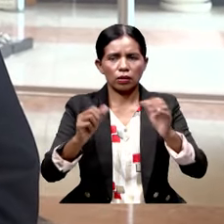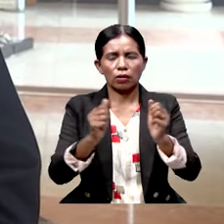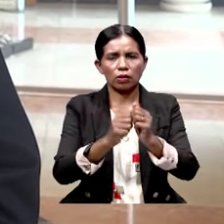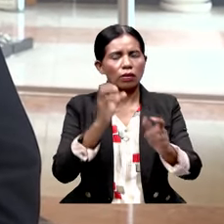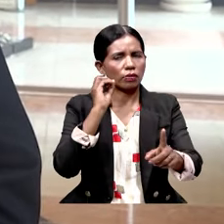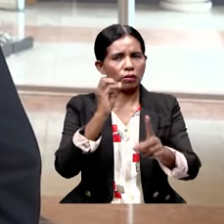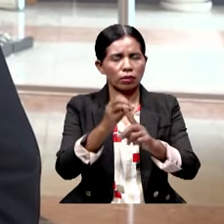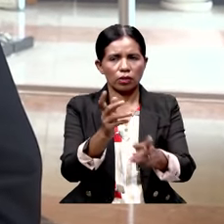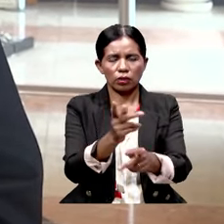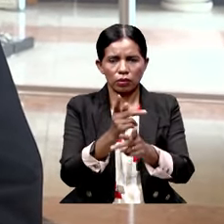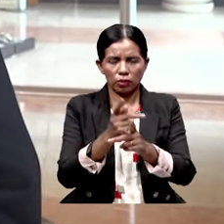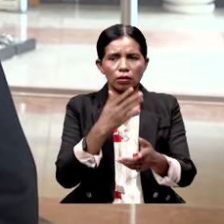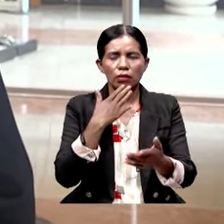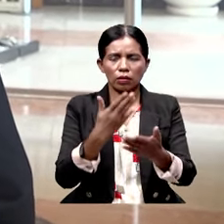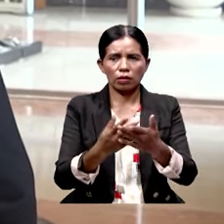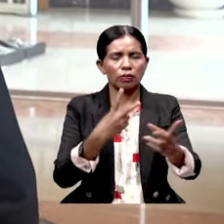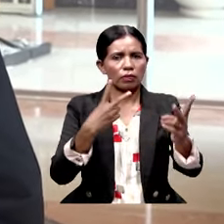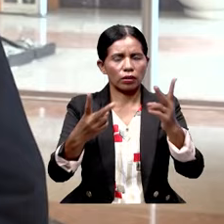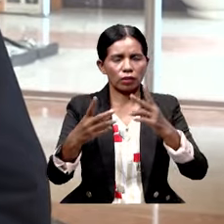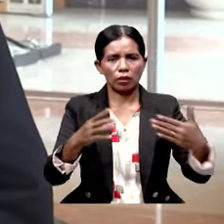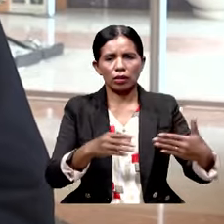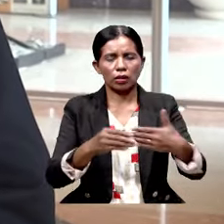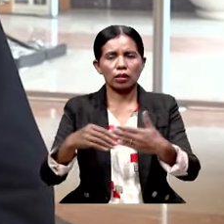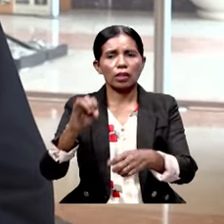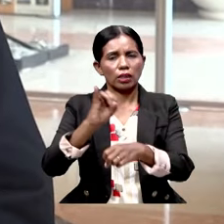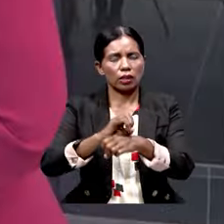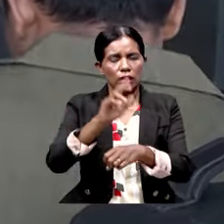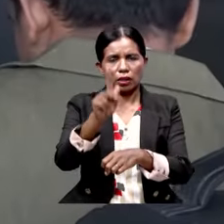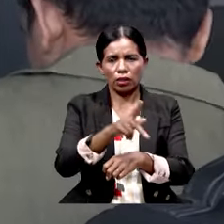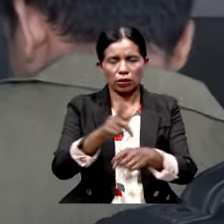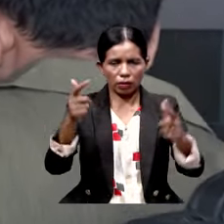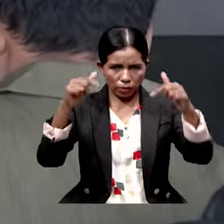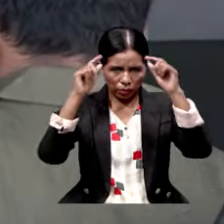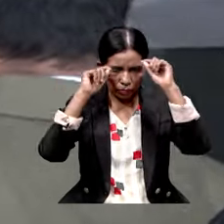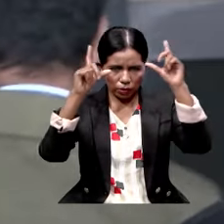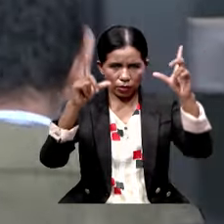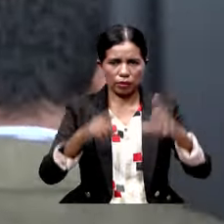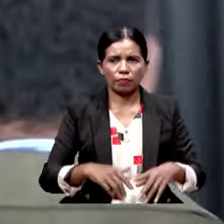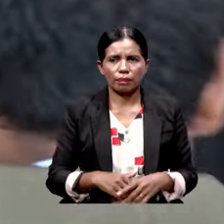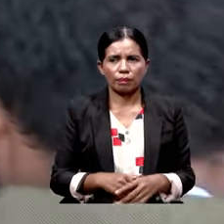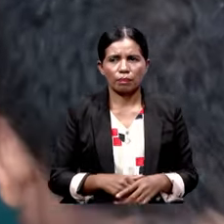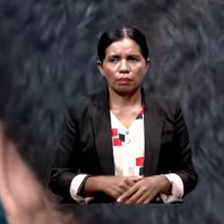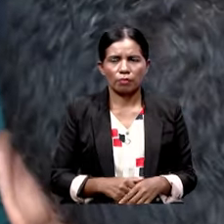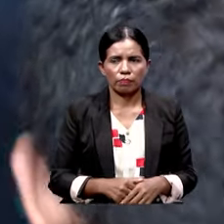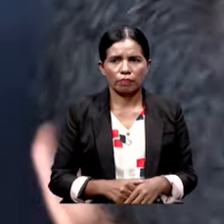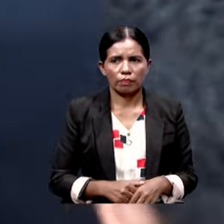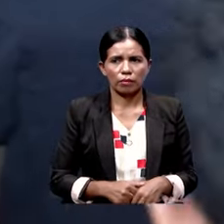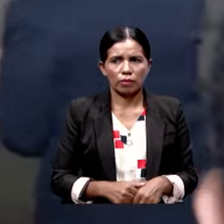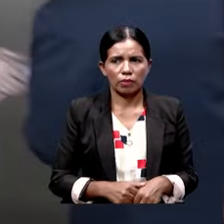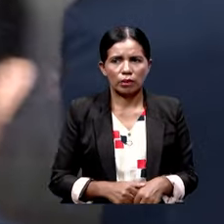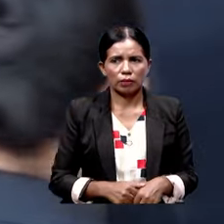objetivo atua segura sucesso uma visita líder máximo Igreja Católica União Timor-Leste, Joanico Vicente, Adérito Ximenes, GMN.